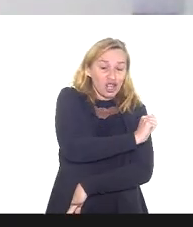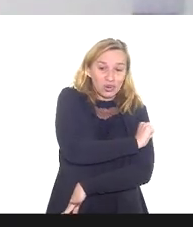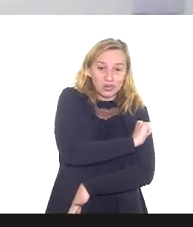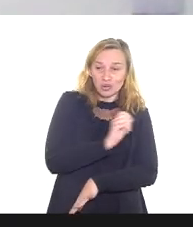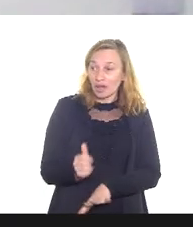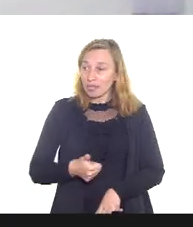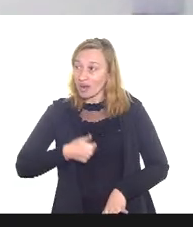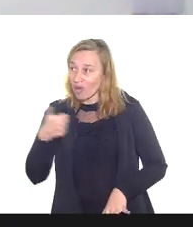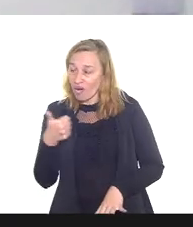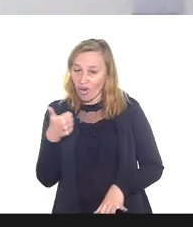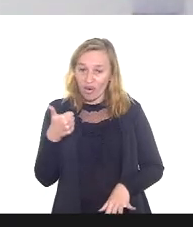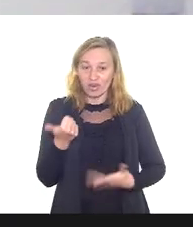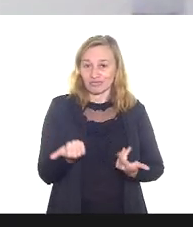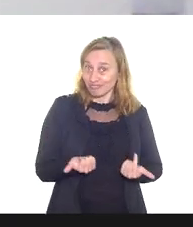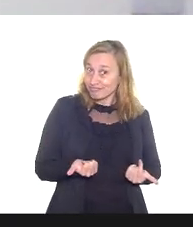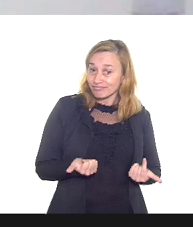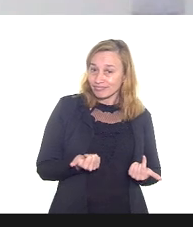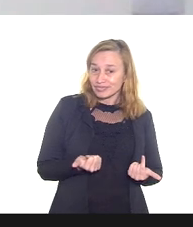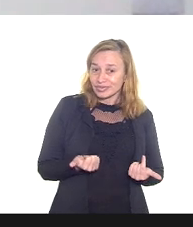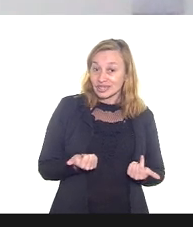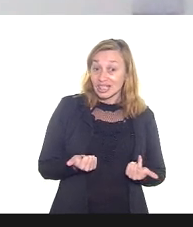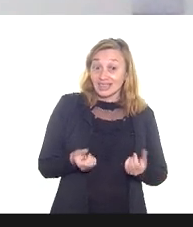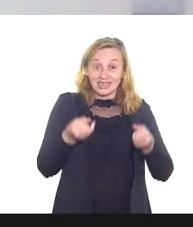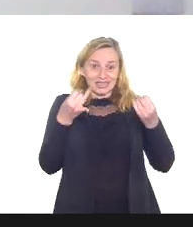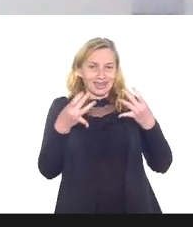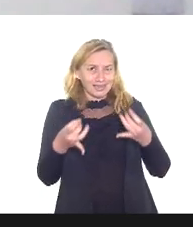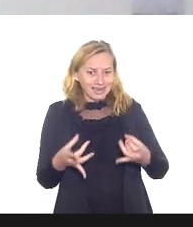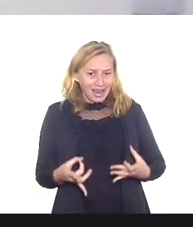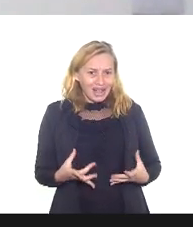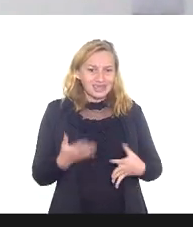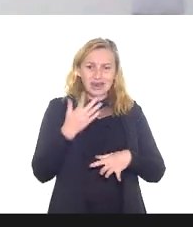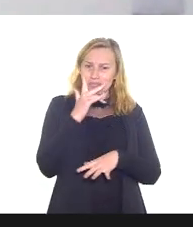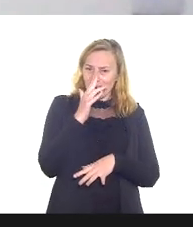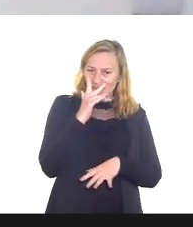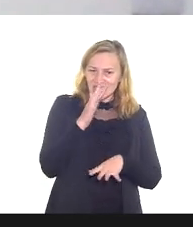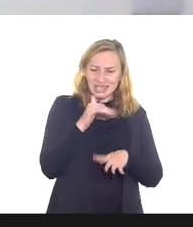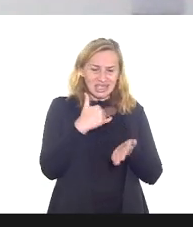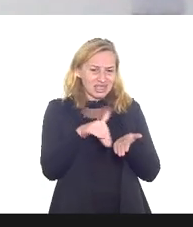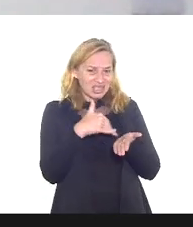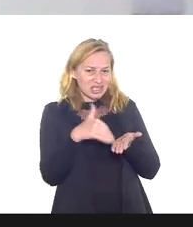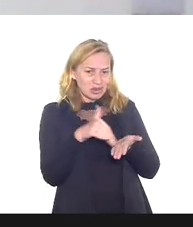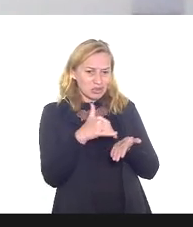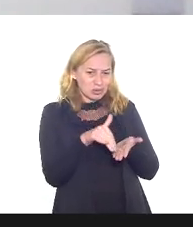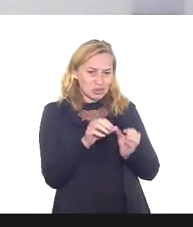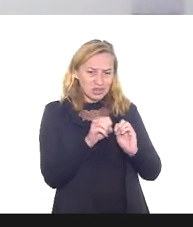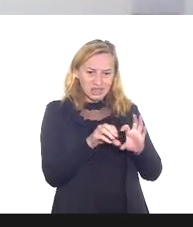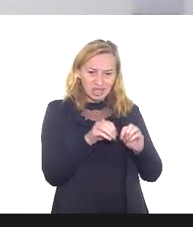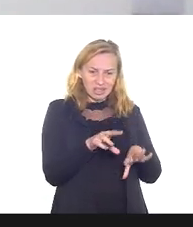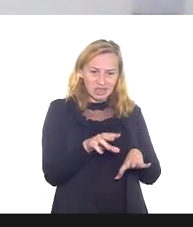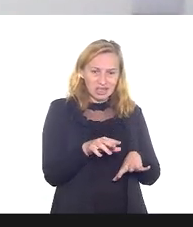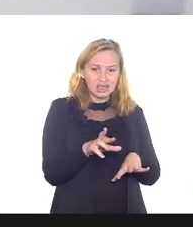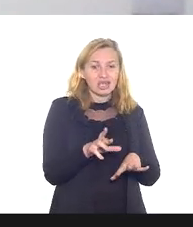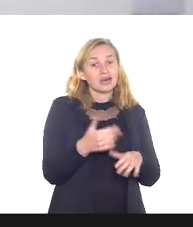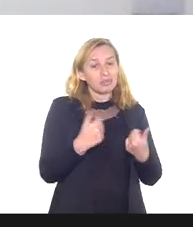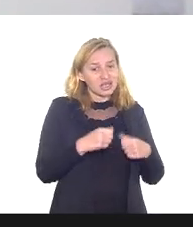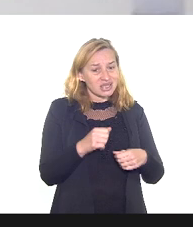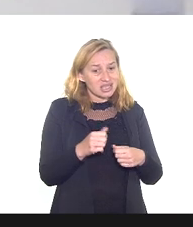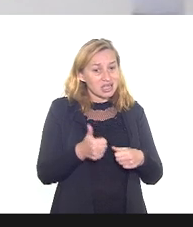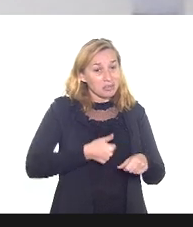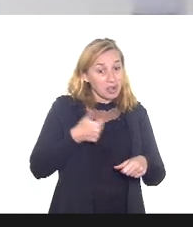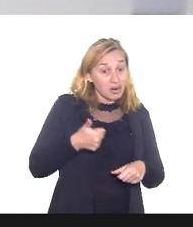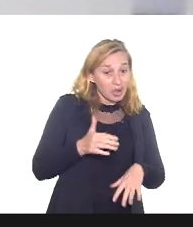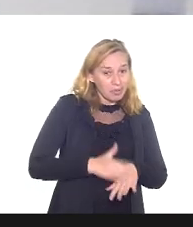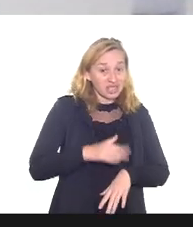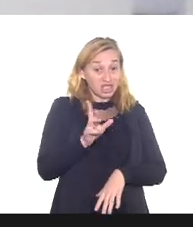itinerários, garantir, né, detalhes que talvez a SEDUC já esteja amadurecendo respostas, mas tem que ser colocado ao debate, como, por